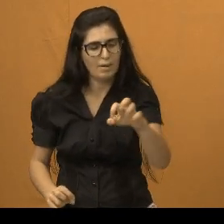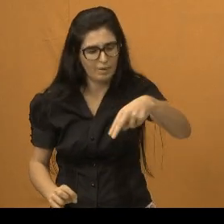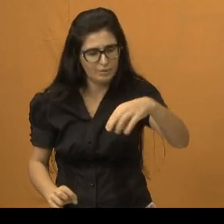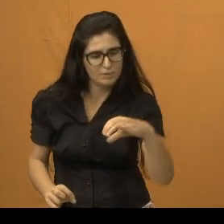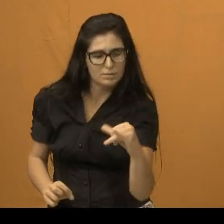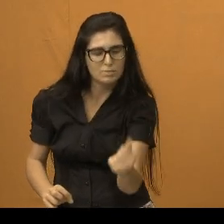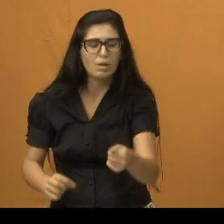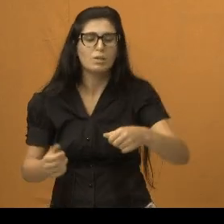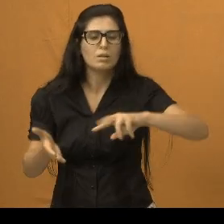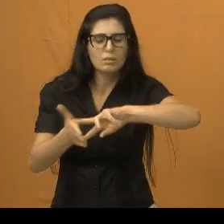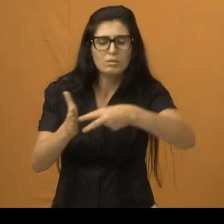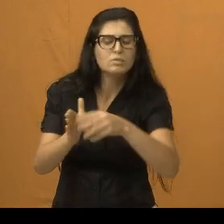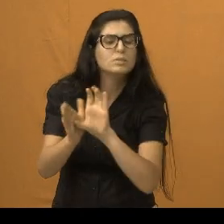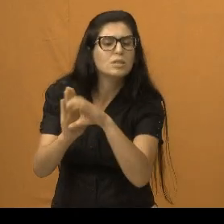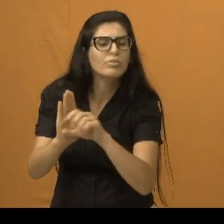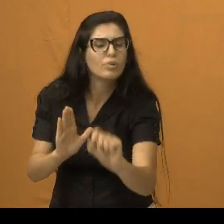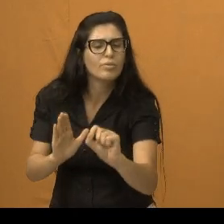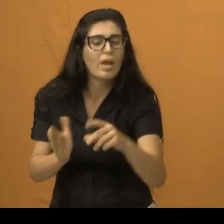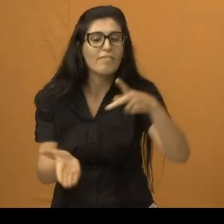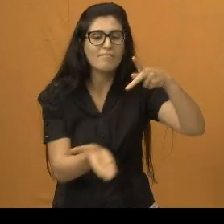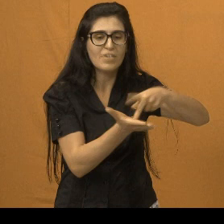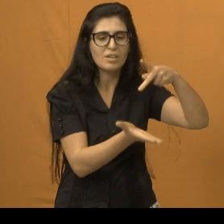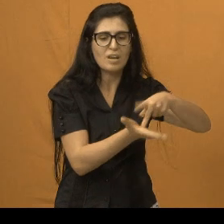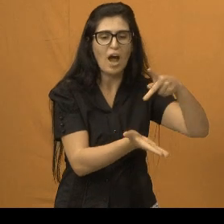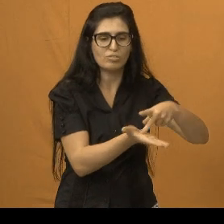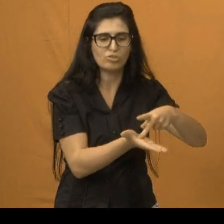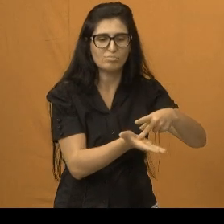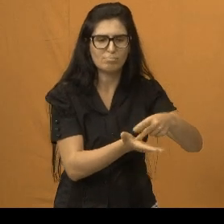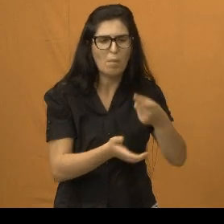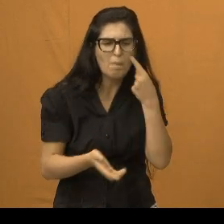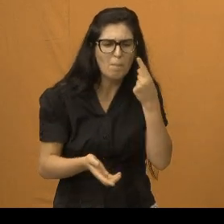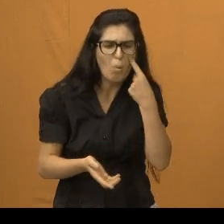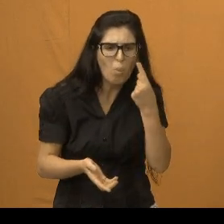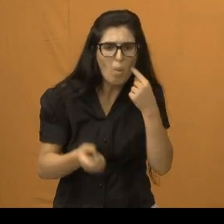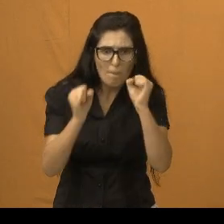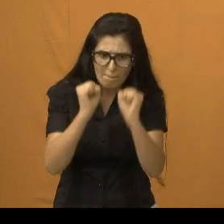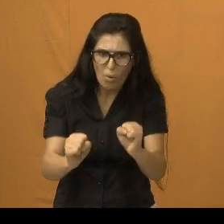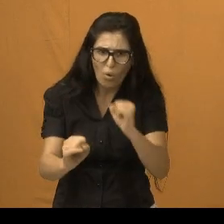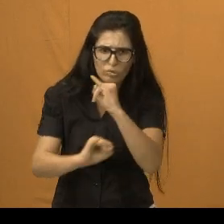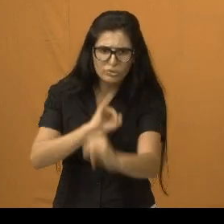vocês. Lembrando que esses quadros apresentados já foram publicados